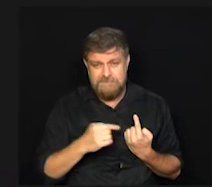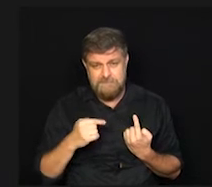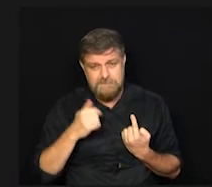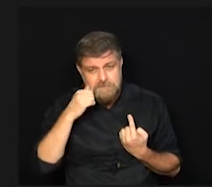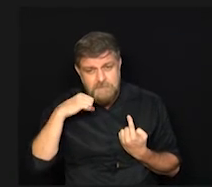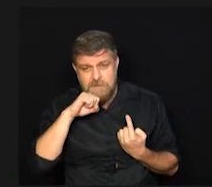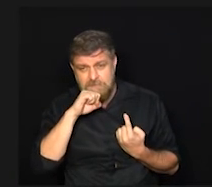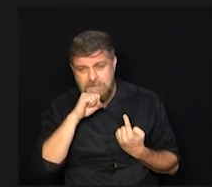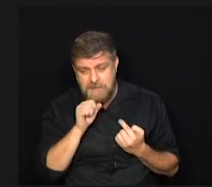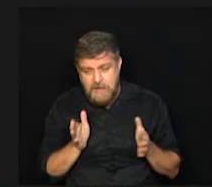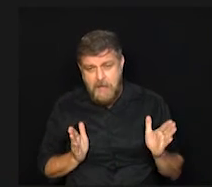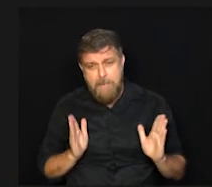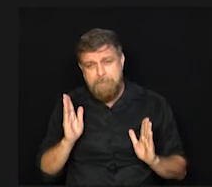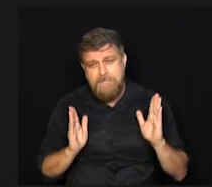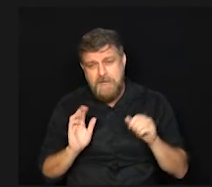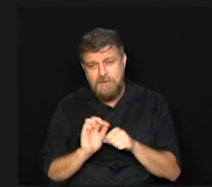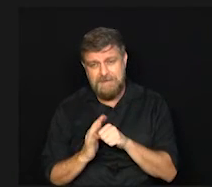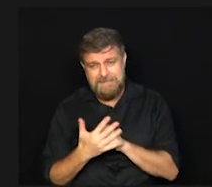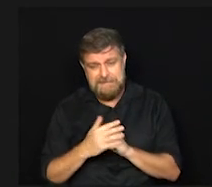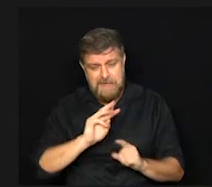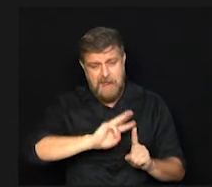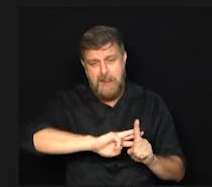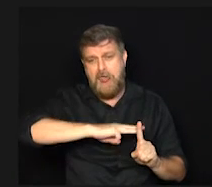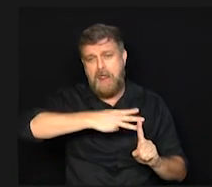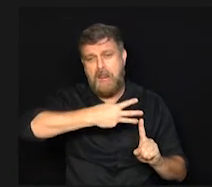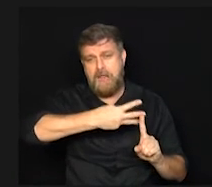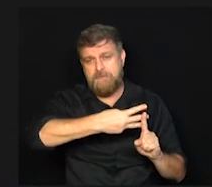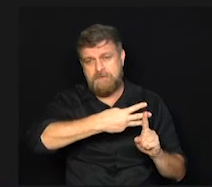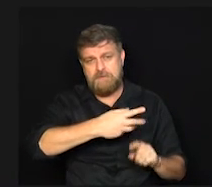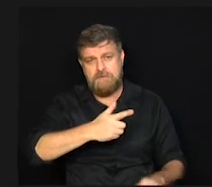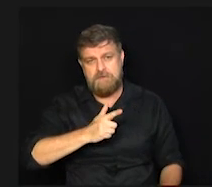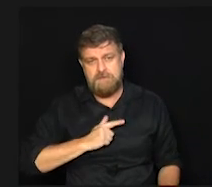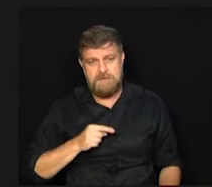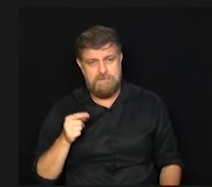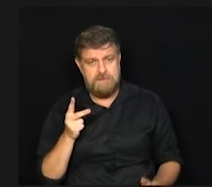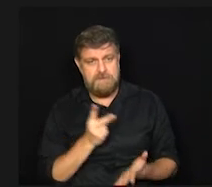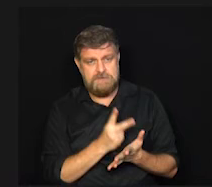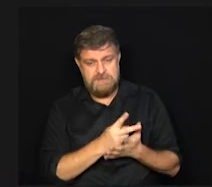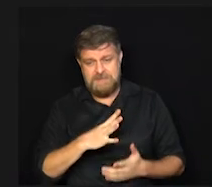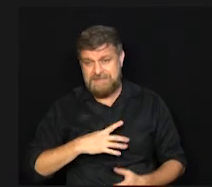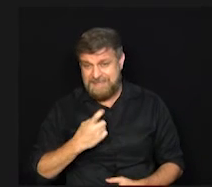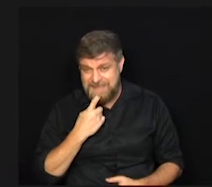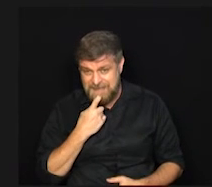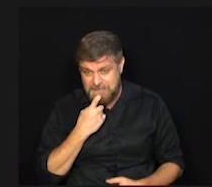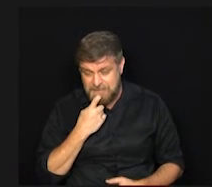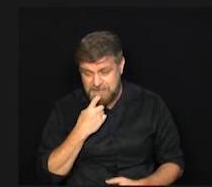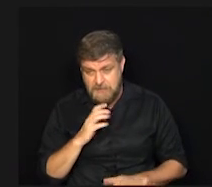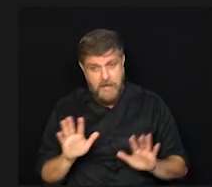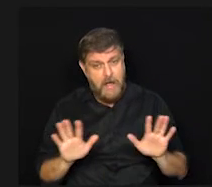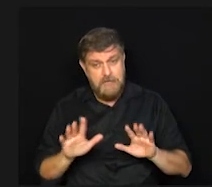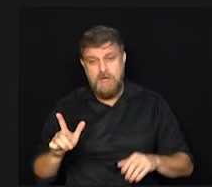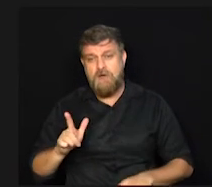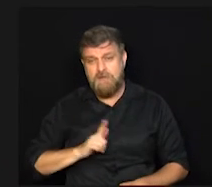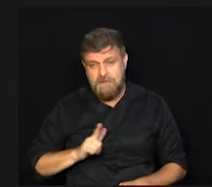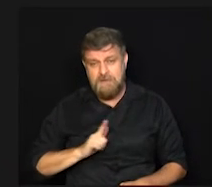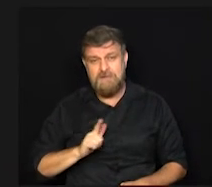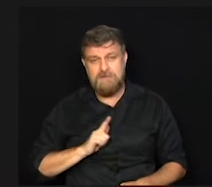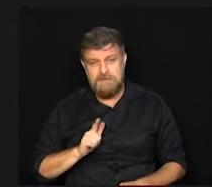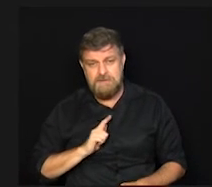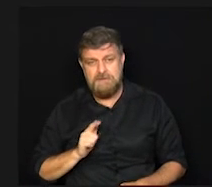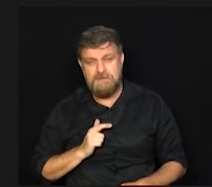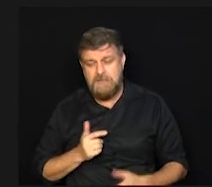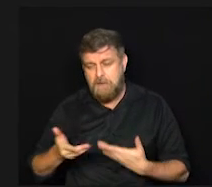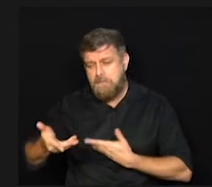de pandemia, isso triplicou, né? Isso saiu da esfera de Campinas, São Paulo. Então, a gente vem tendo aí muita